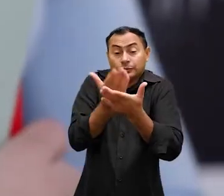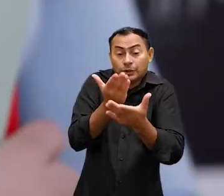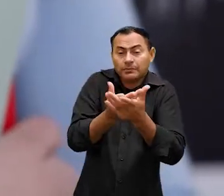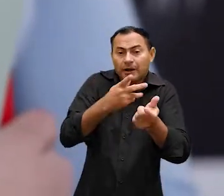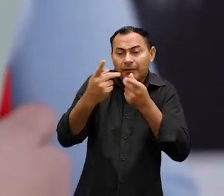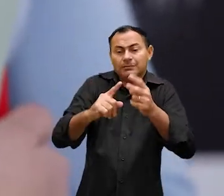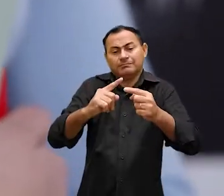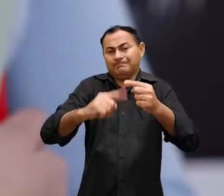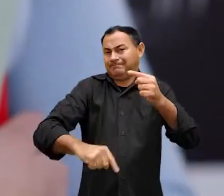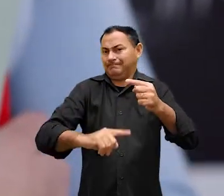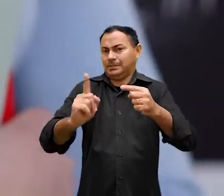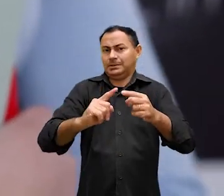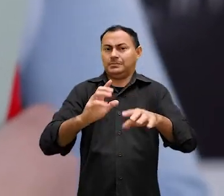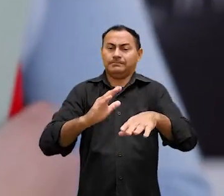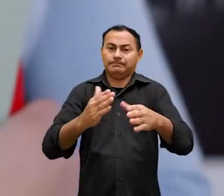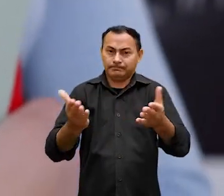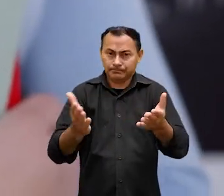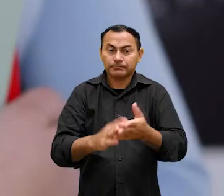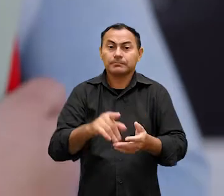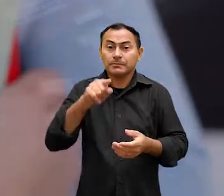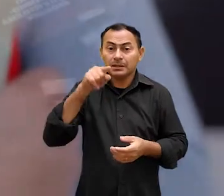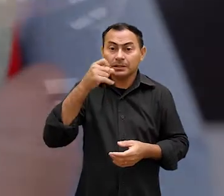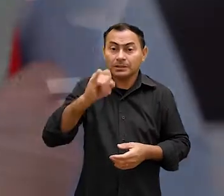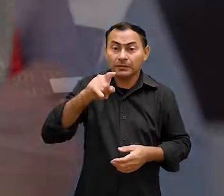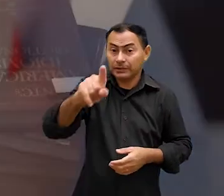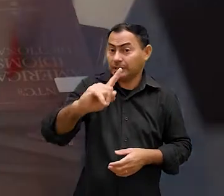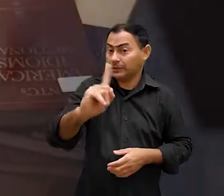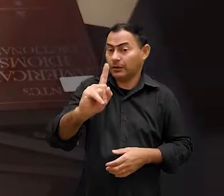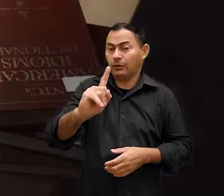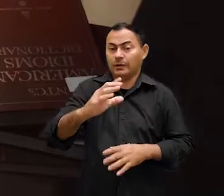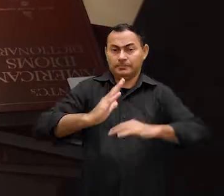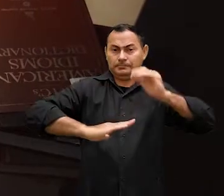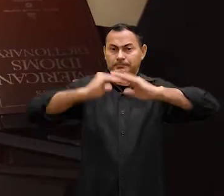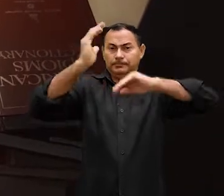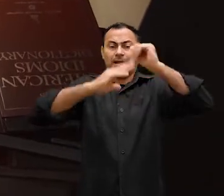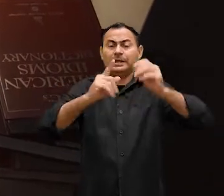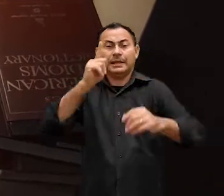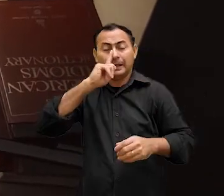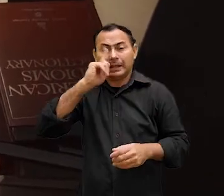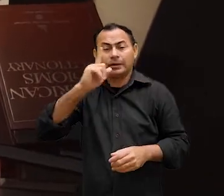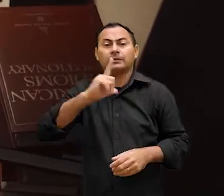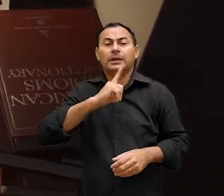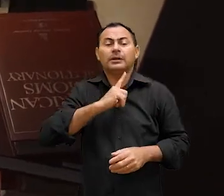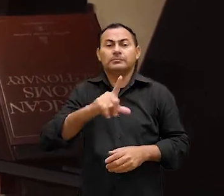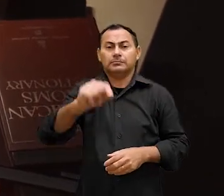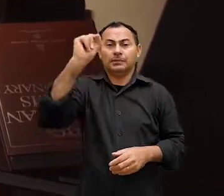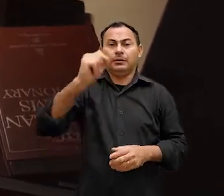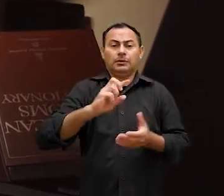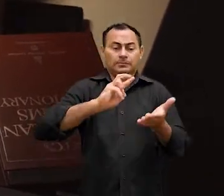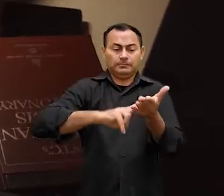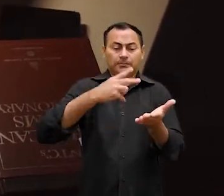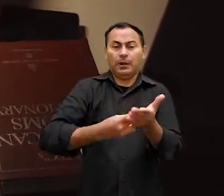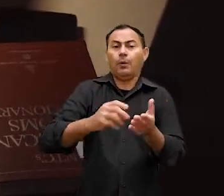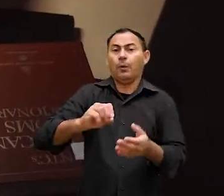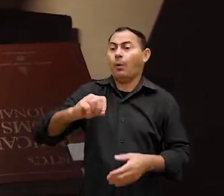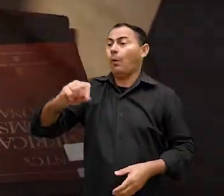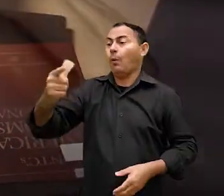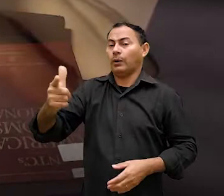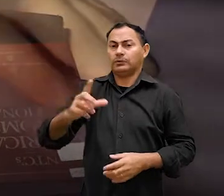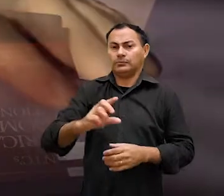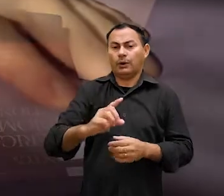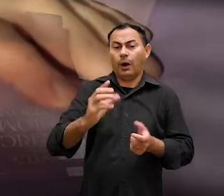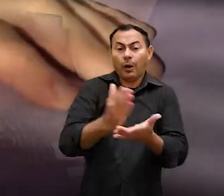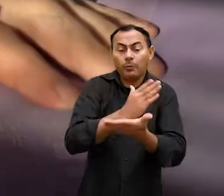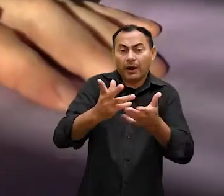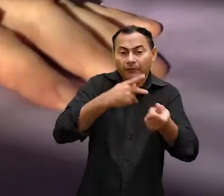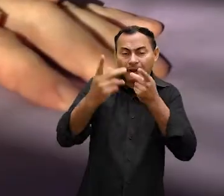estudiosos discordam nesse ponto. Se você não é um especialista em grego, terá que optar por uma tradução ou outra. Uns dizem